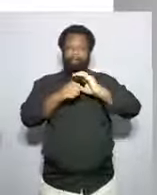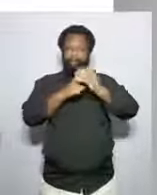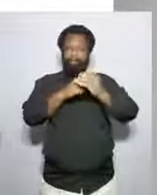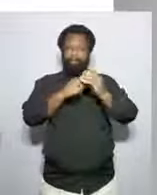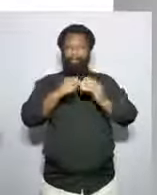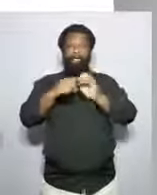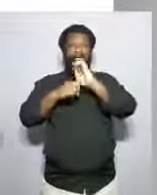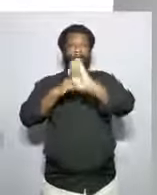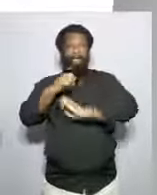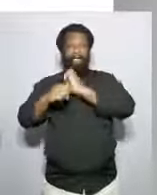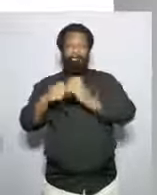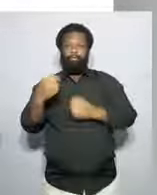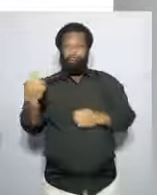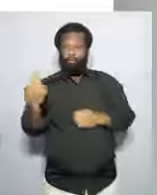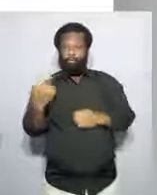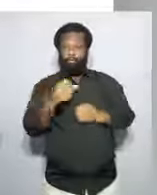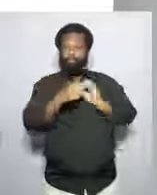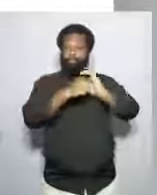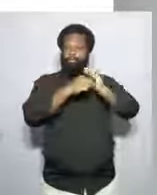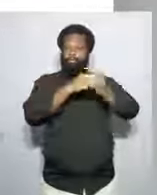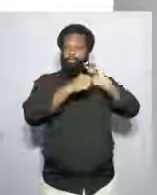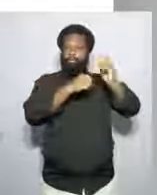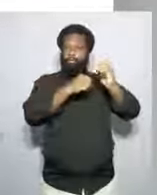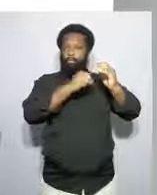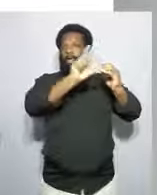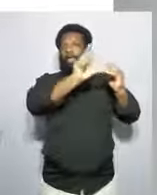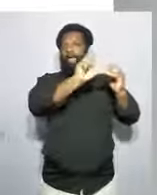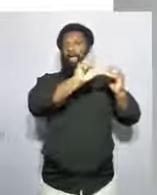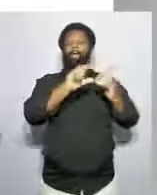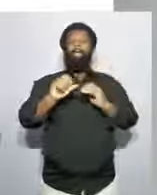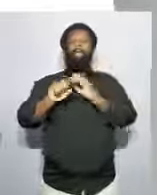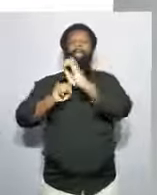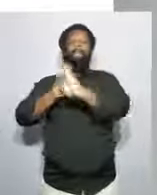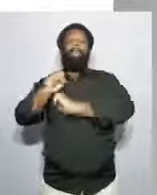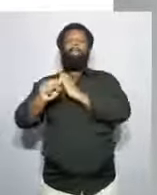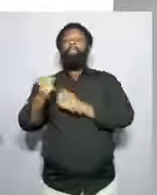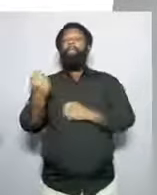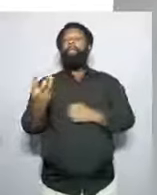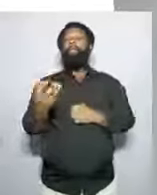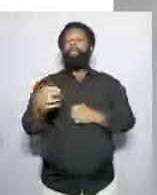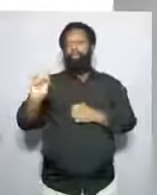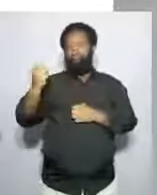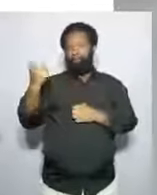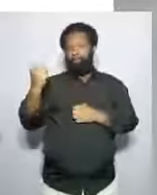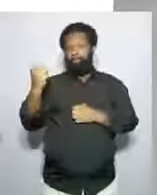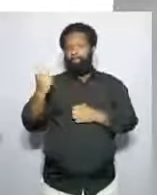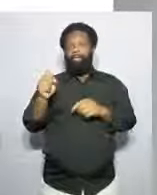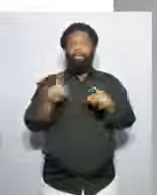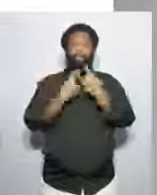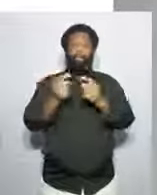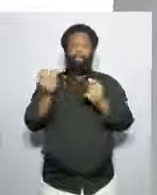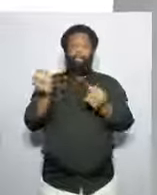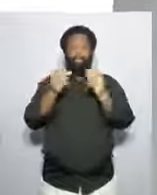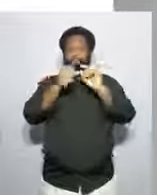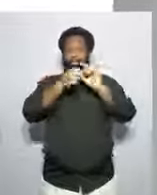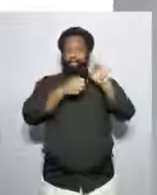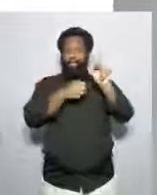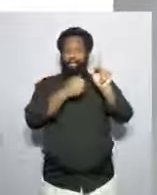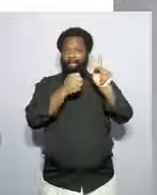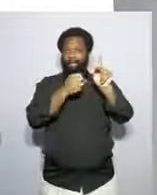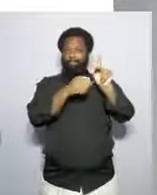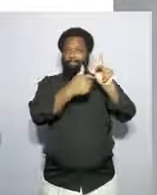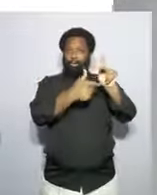elétrons. A camada L, que é a segunda, tem 8. Tudo bem? Eu posso já colocar o 8